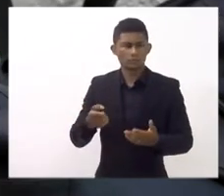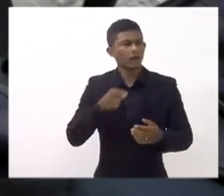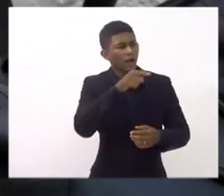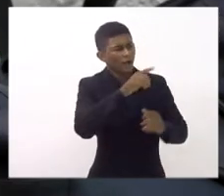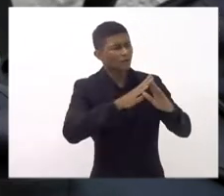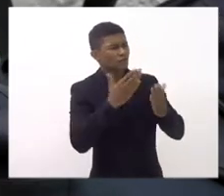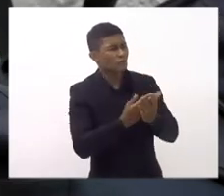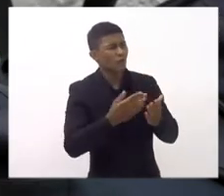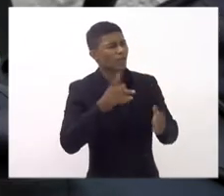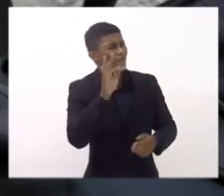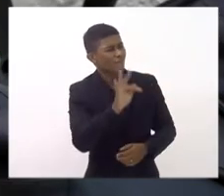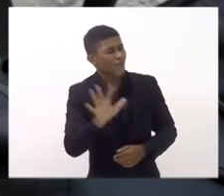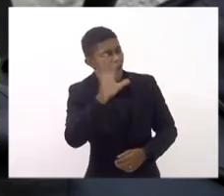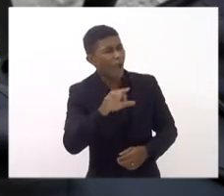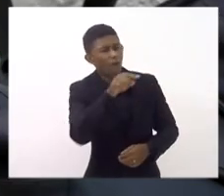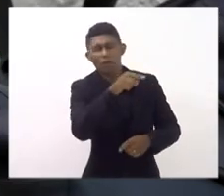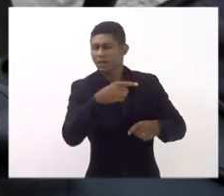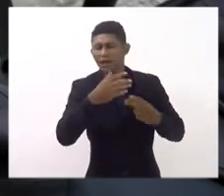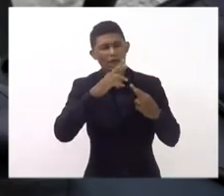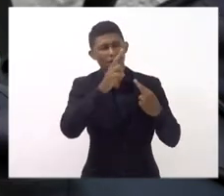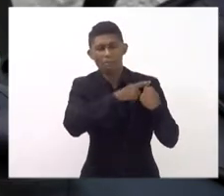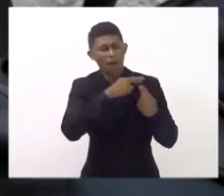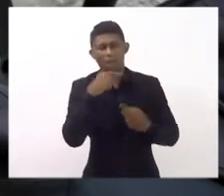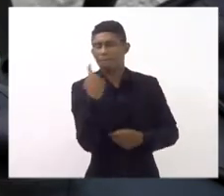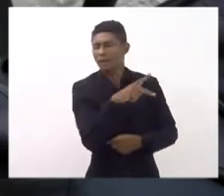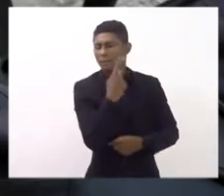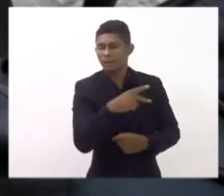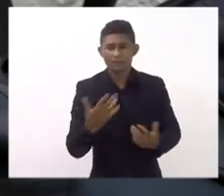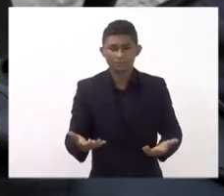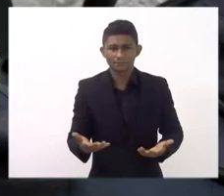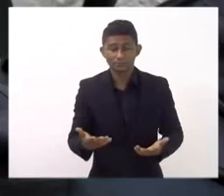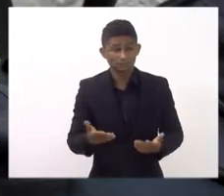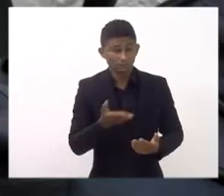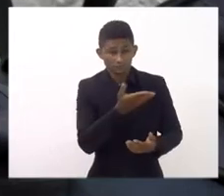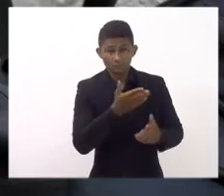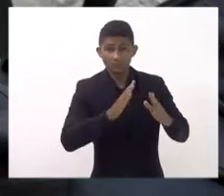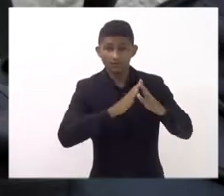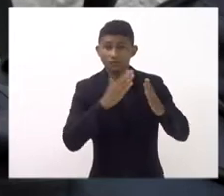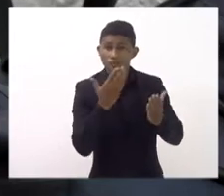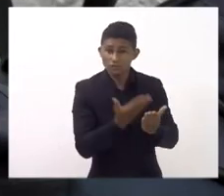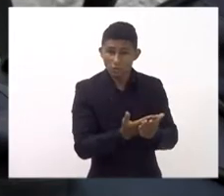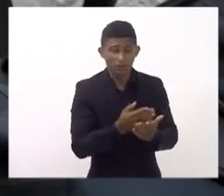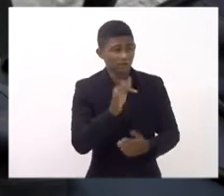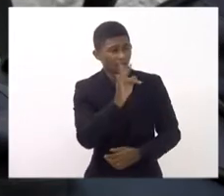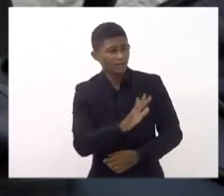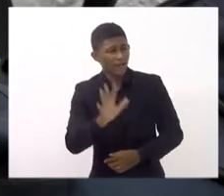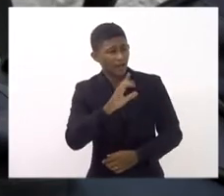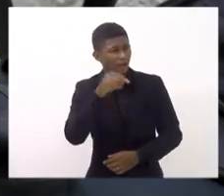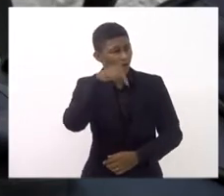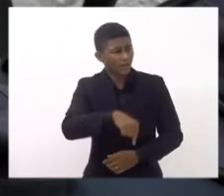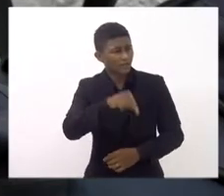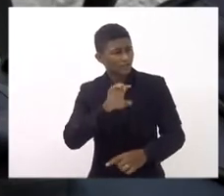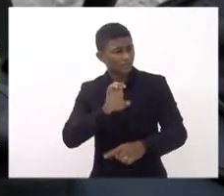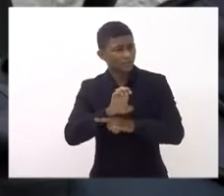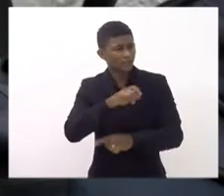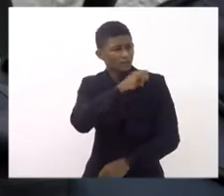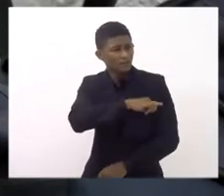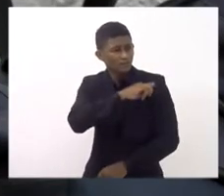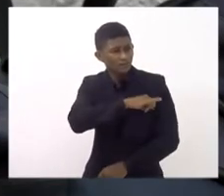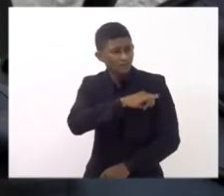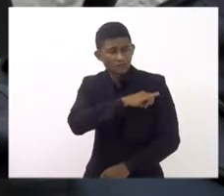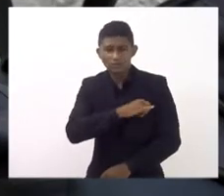disso. São escolas federais que estão no estado do Rio de Janeiro e que o estado precisa,